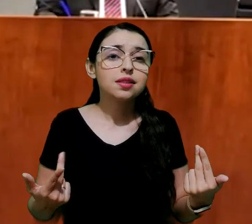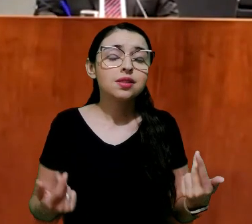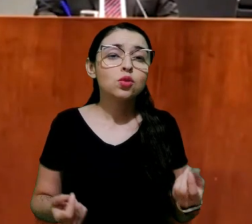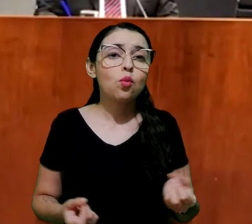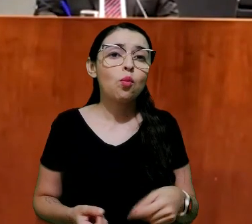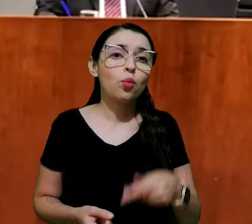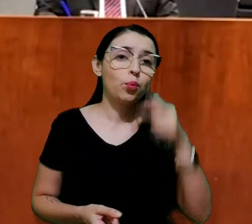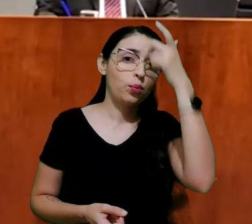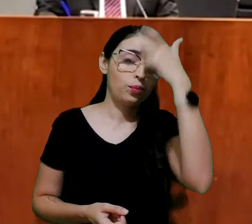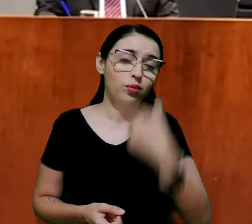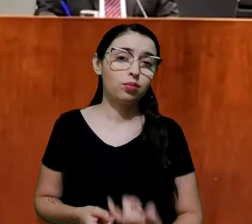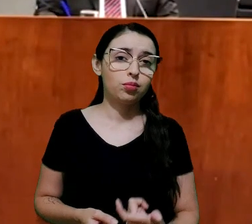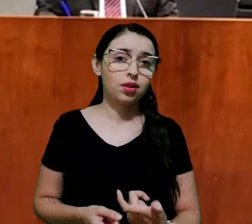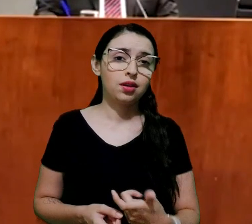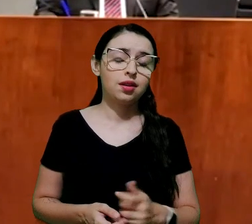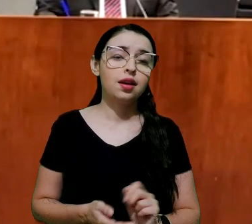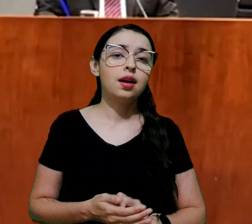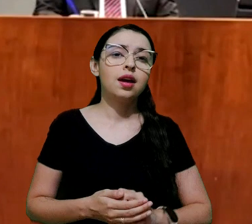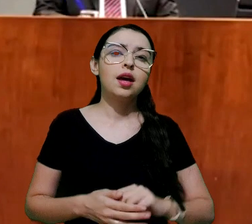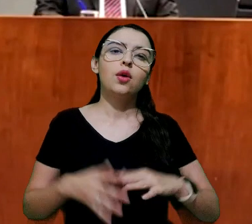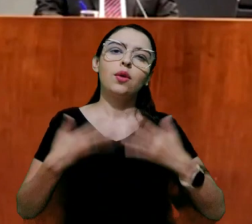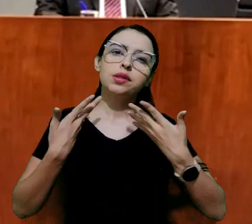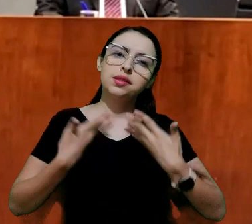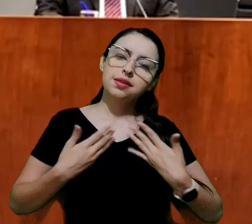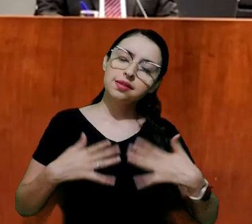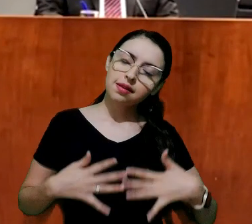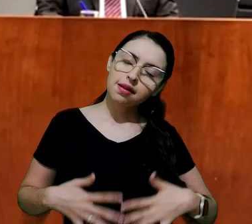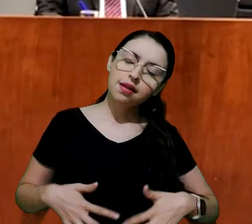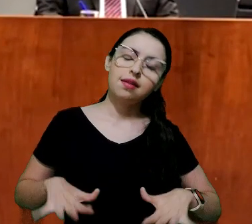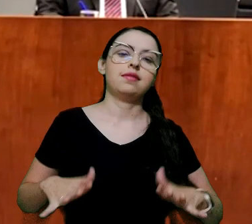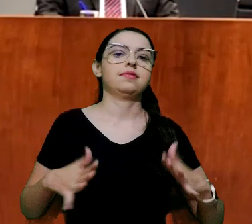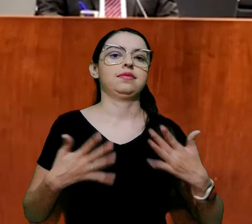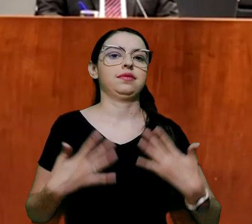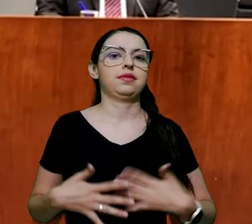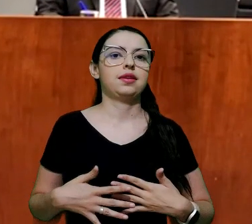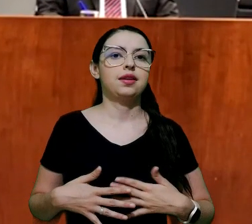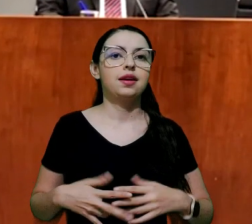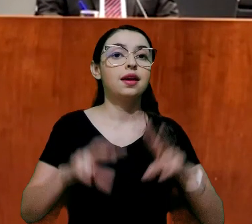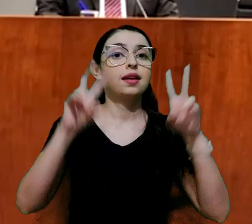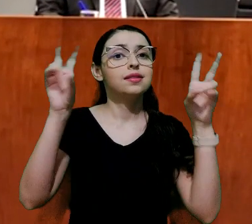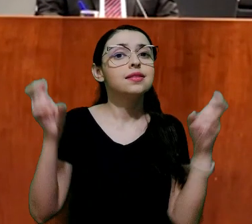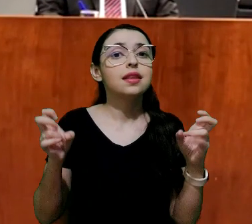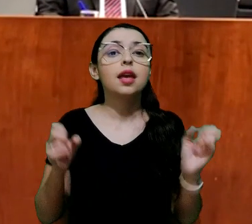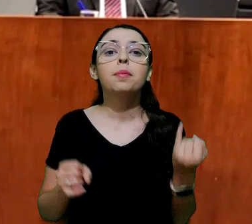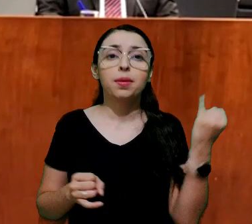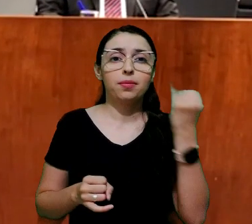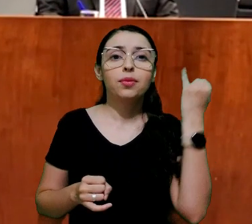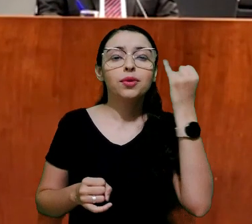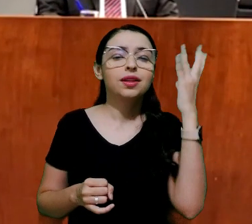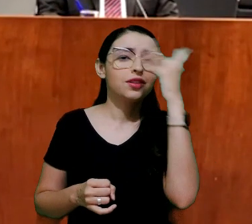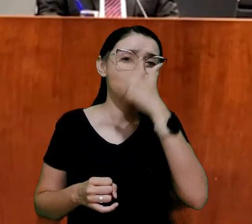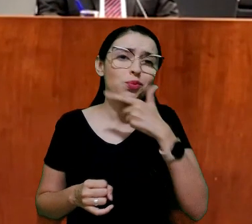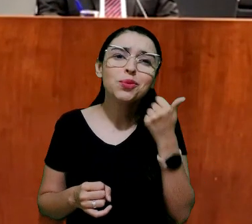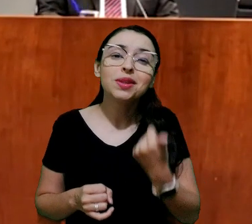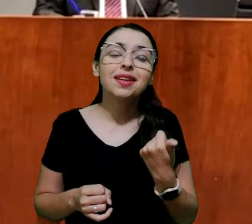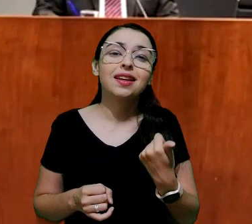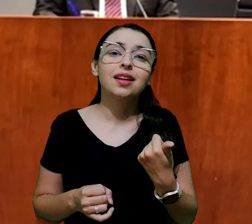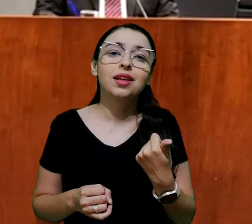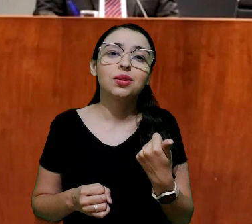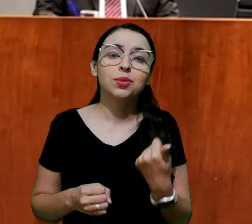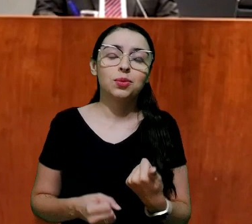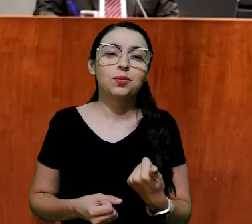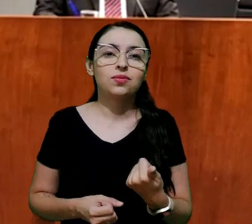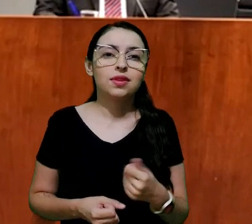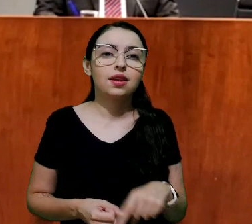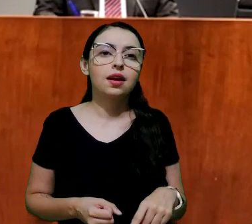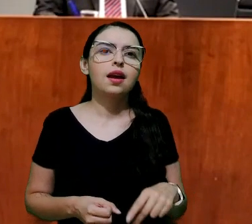deita a sua sombra. Essa expressão tão linda de Pontes de Miranda nos remete à preocupação